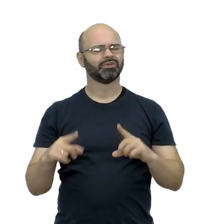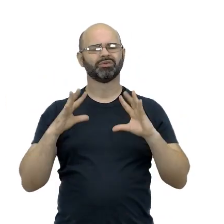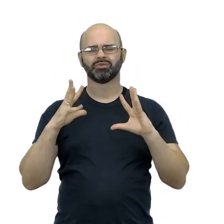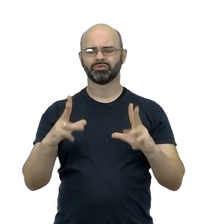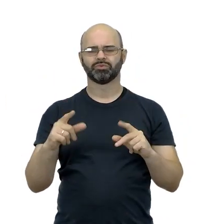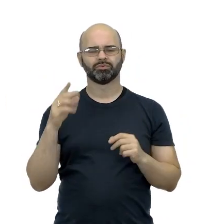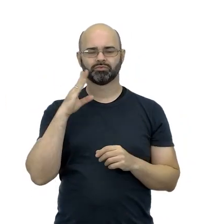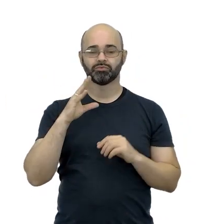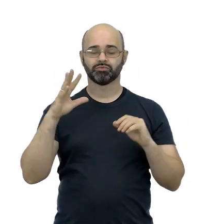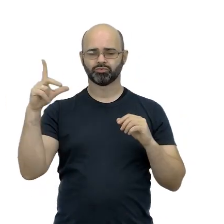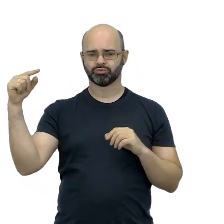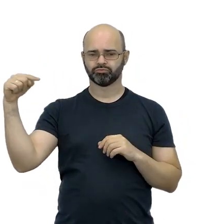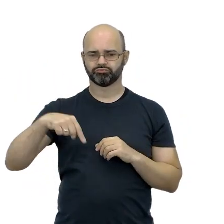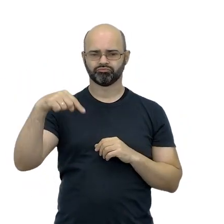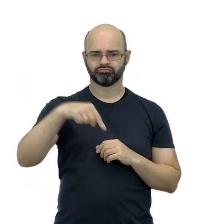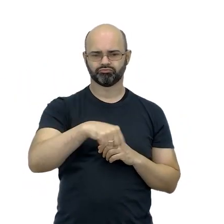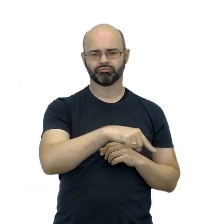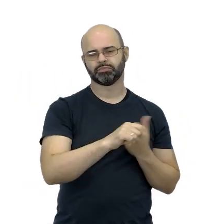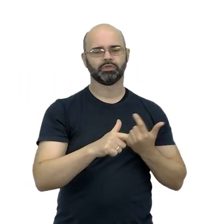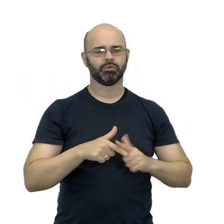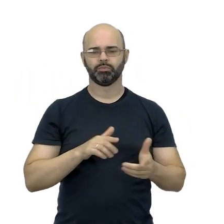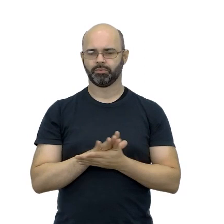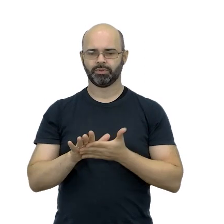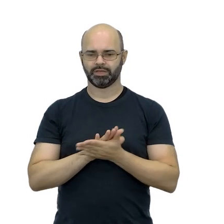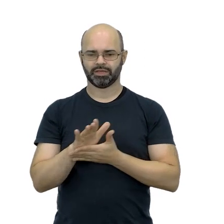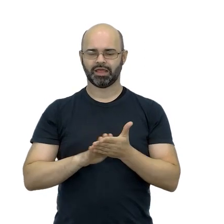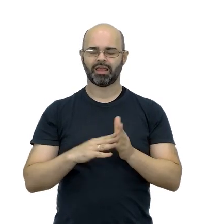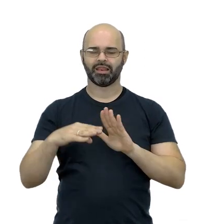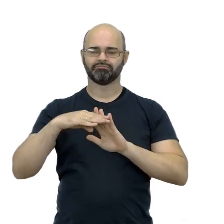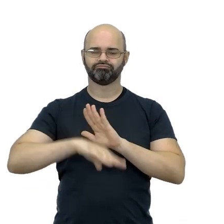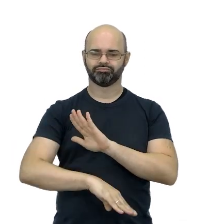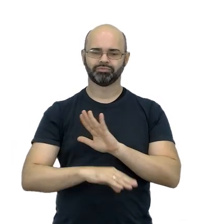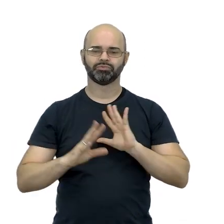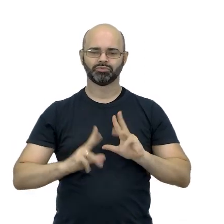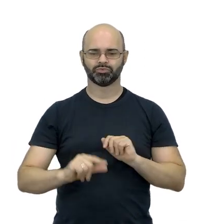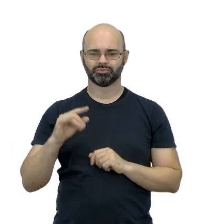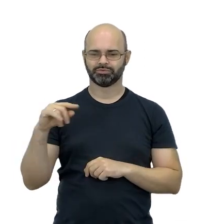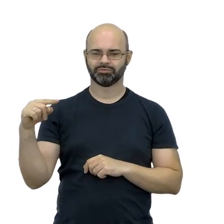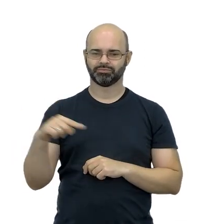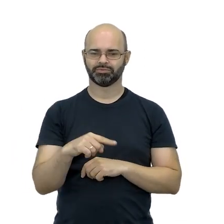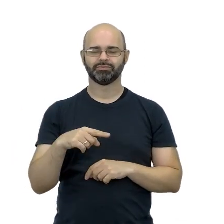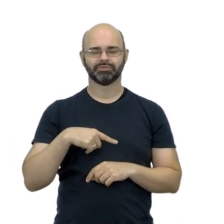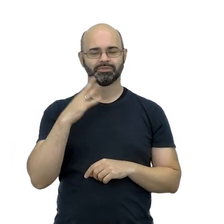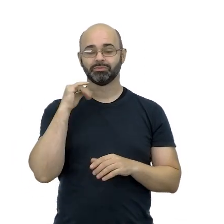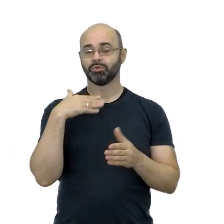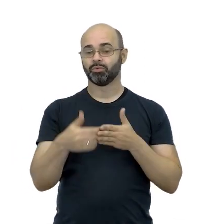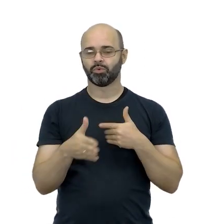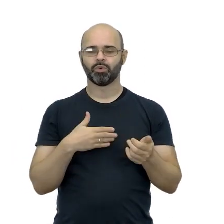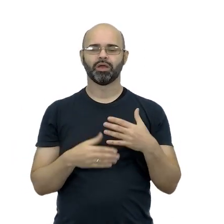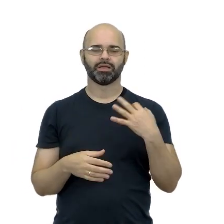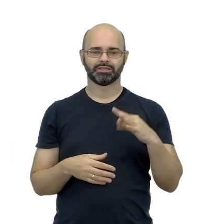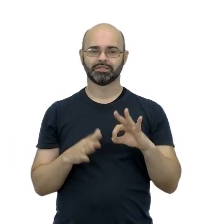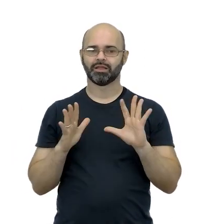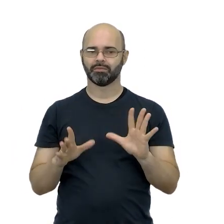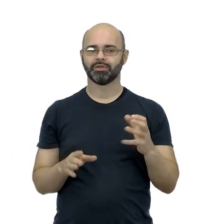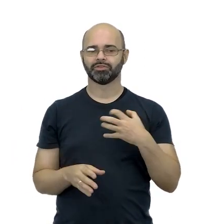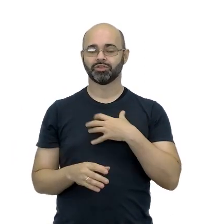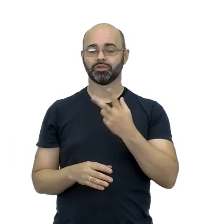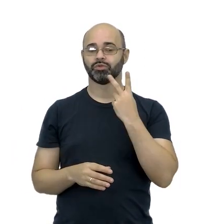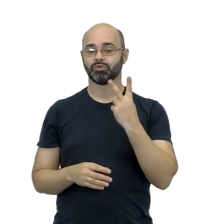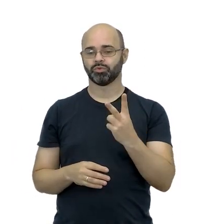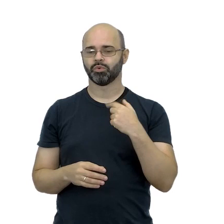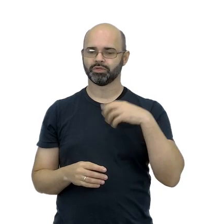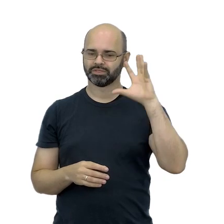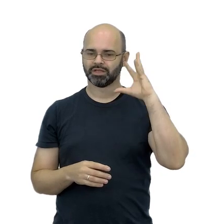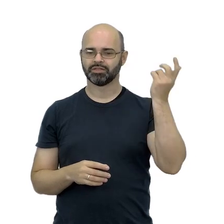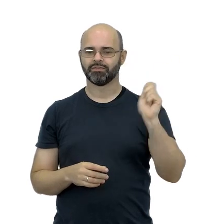aí é decrescente, não é? Então, não tem problema. Então, eu já sei que qualquer uma das alternativas são corretas. Aí eu tenho duas formas que eu posso